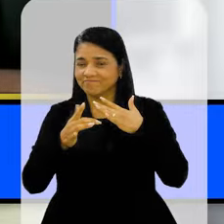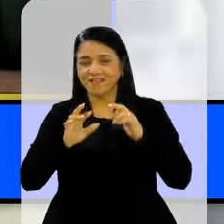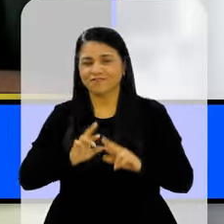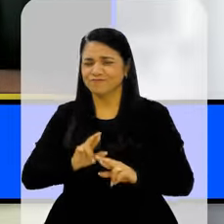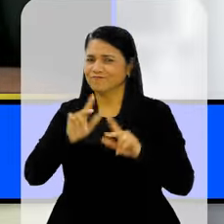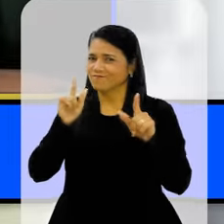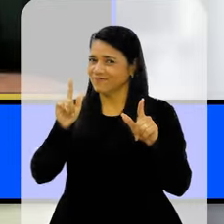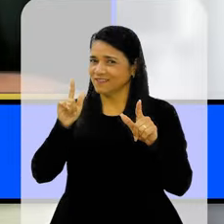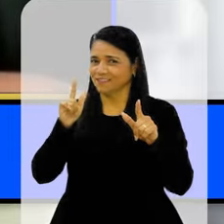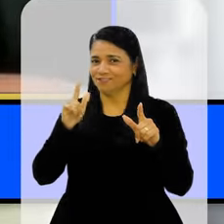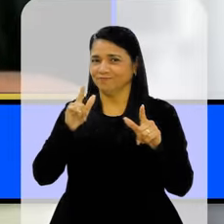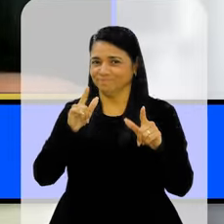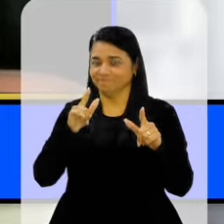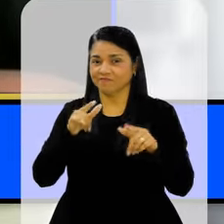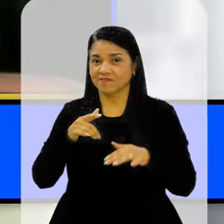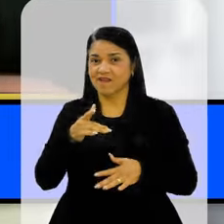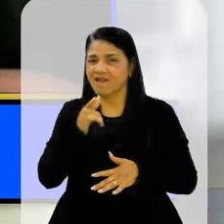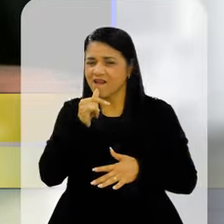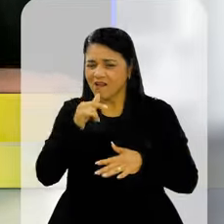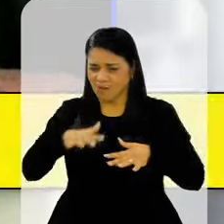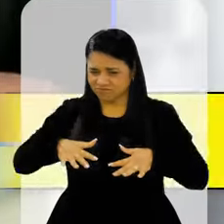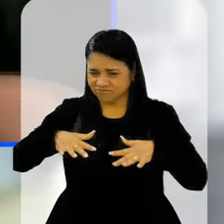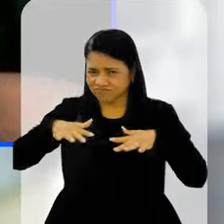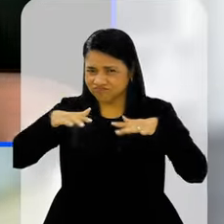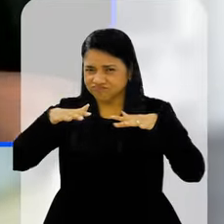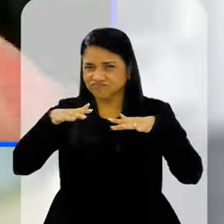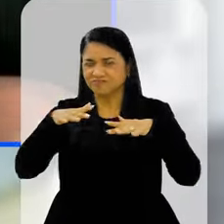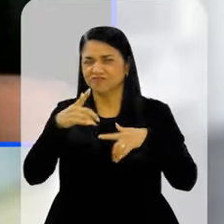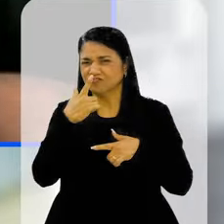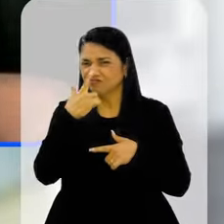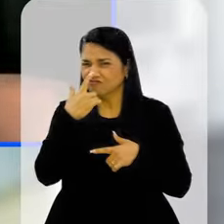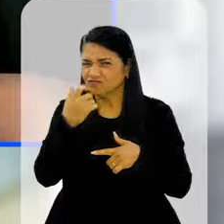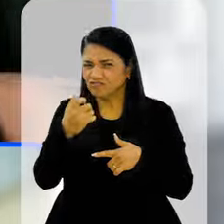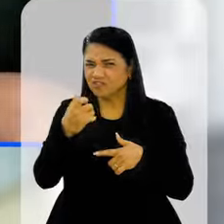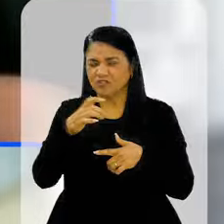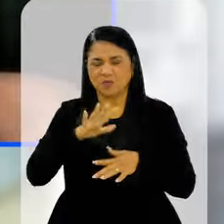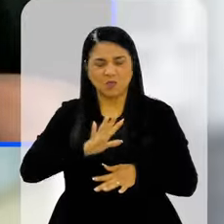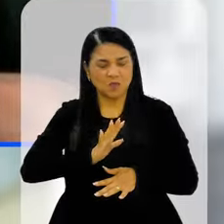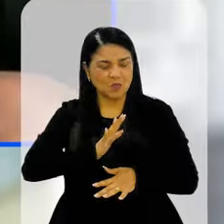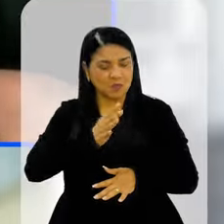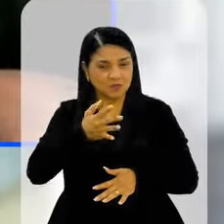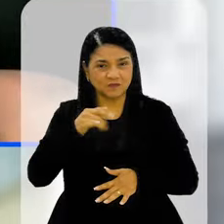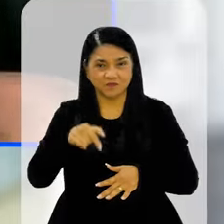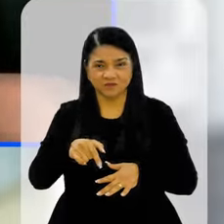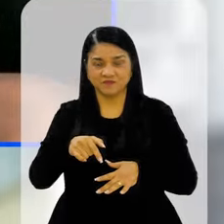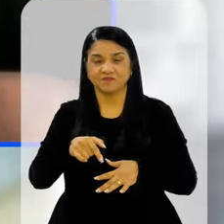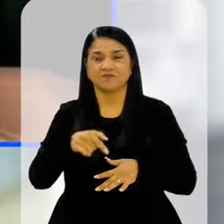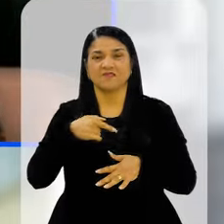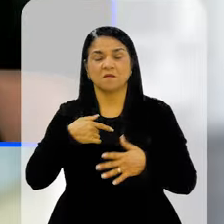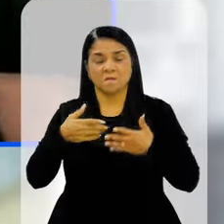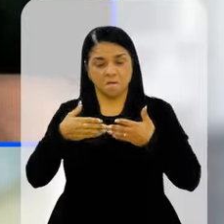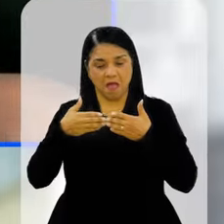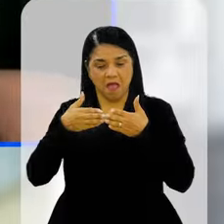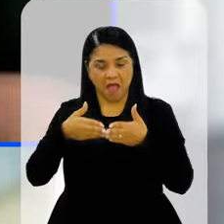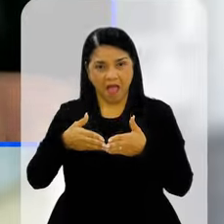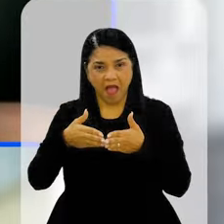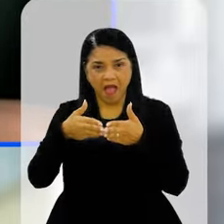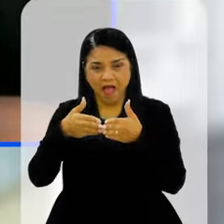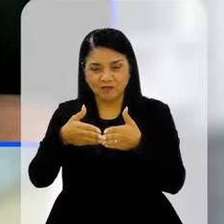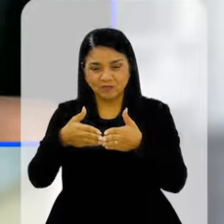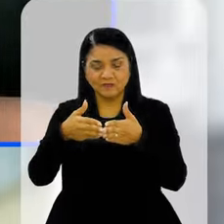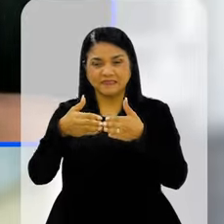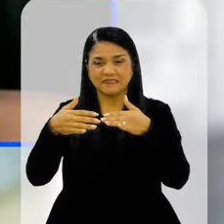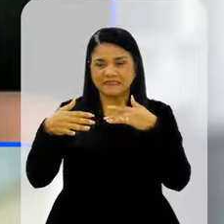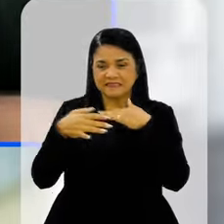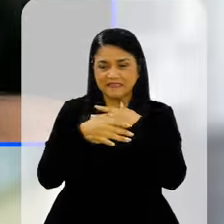mas a água, para você ter ideia, a água realmente estava com cheiro de carniça. E quando a gente passou com os barcos, né? Porque a cidade